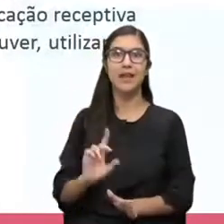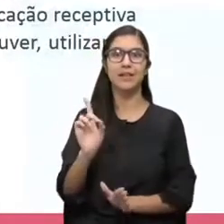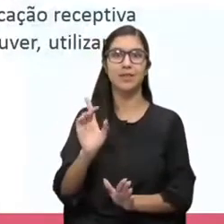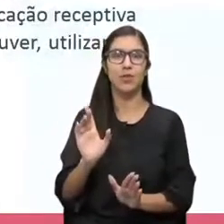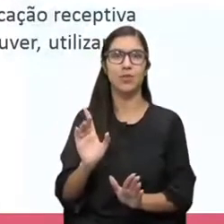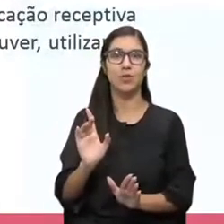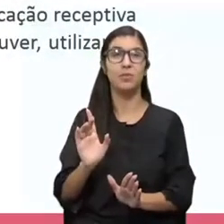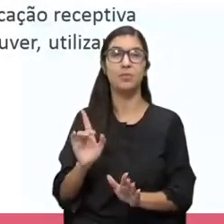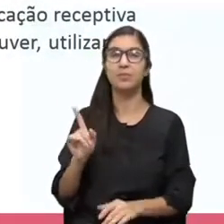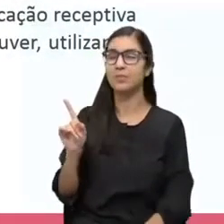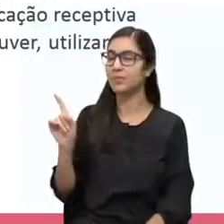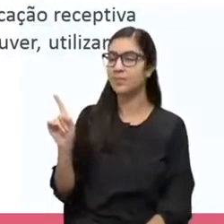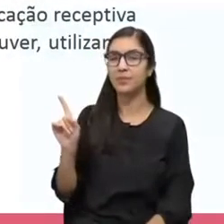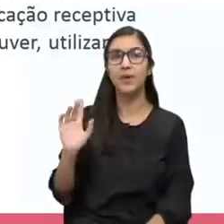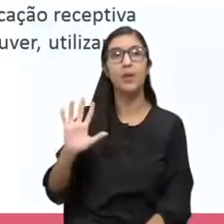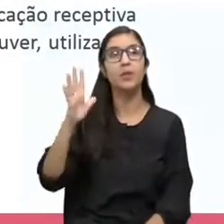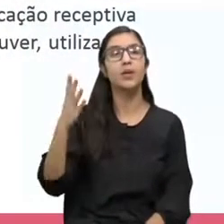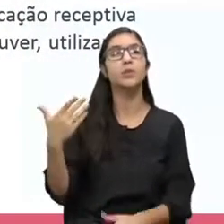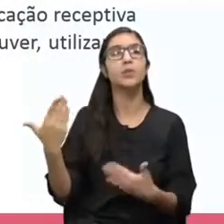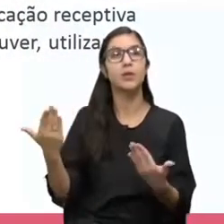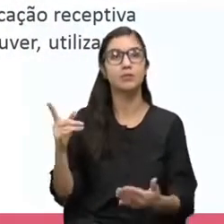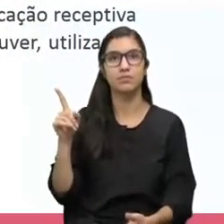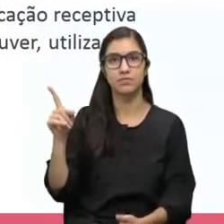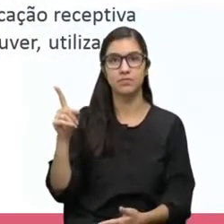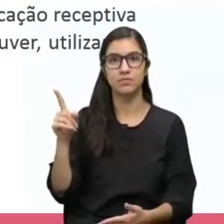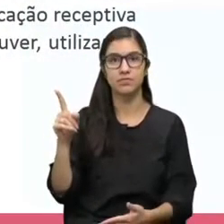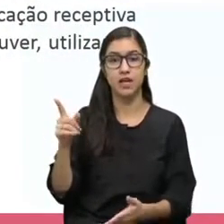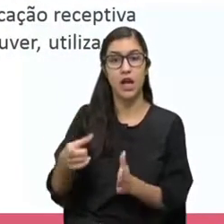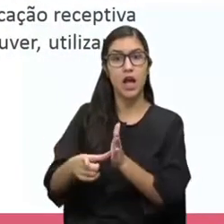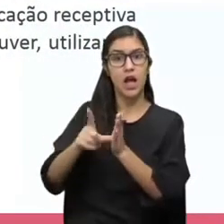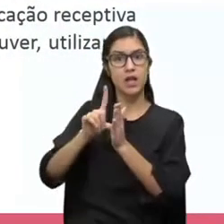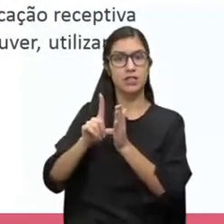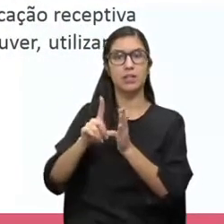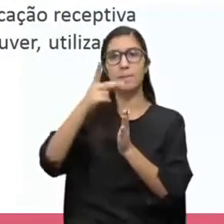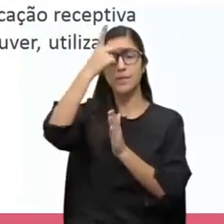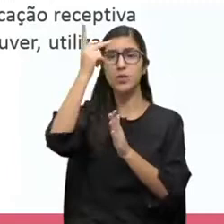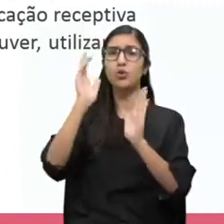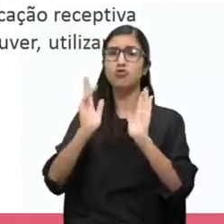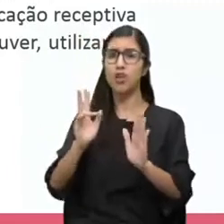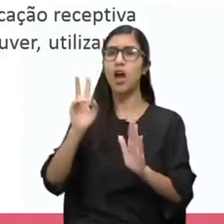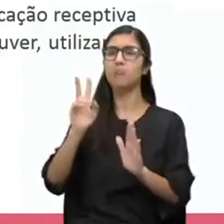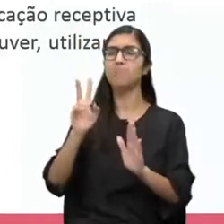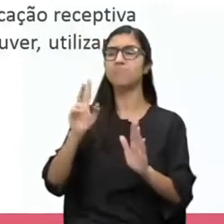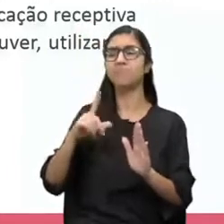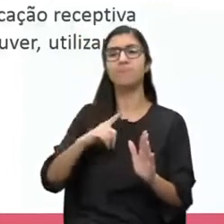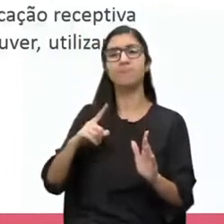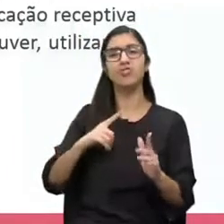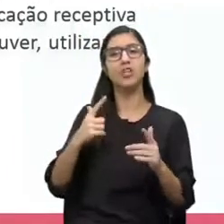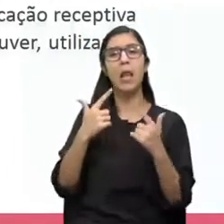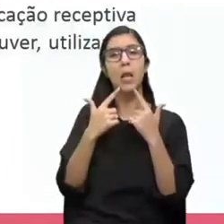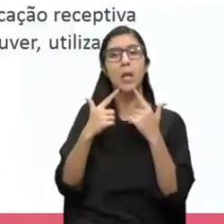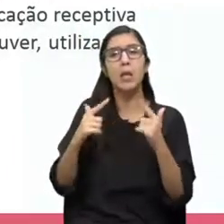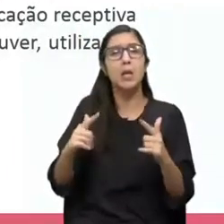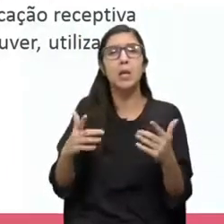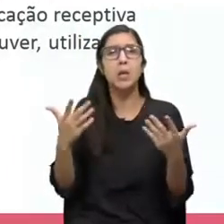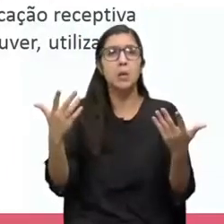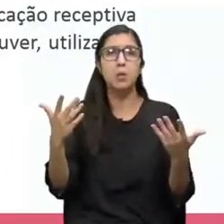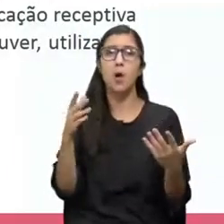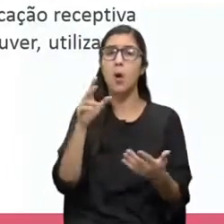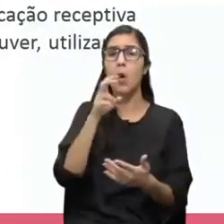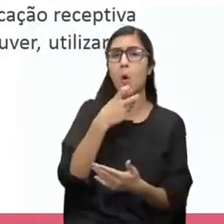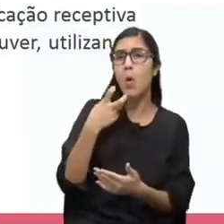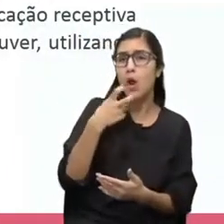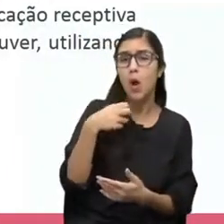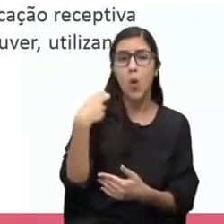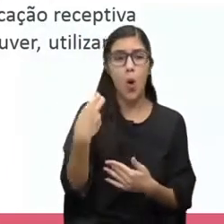Esta ocorre quando, antes do seu aparecimento, a pessoa já era usuário de uma língua. Que língua é essa? Oral